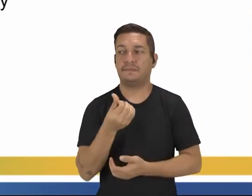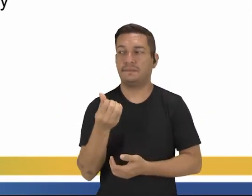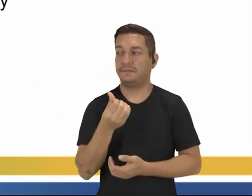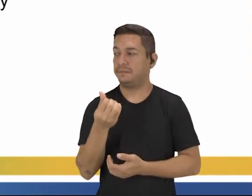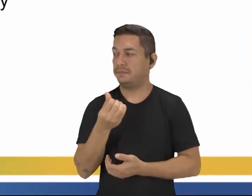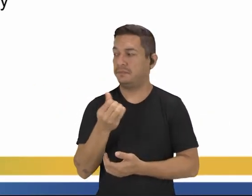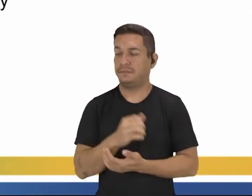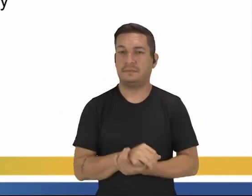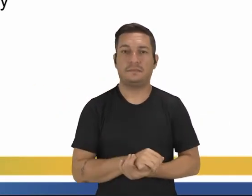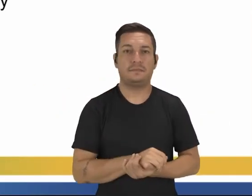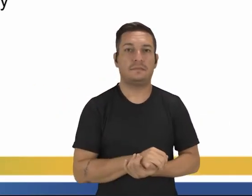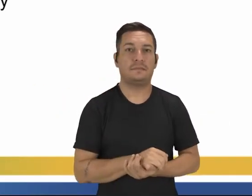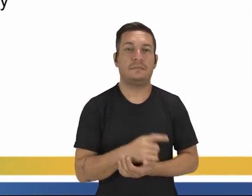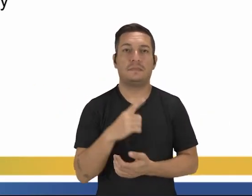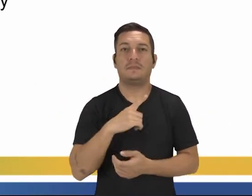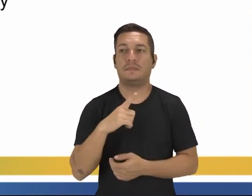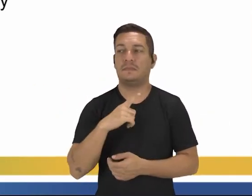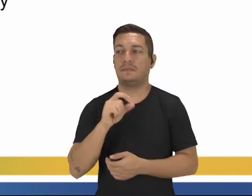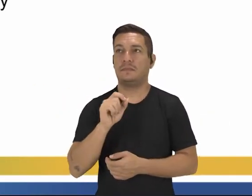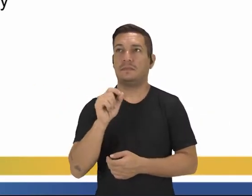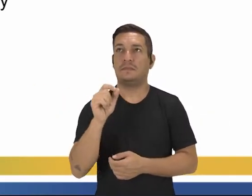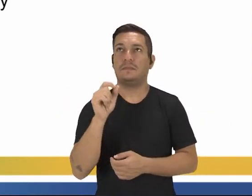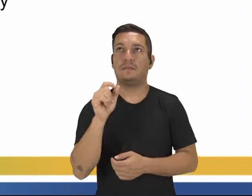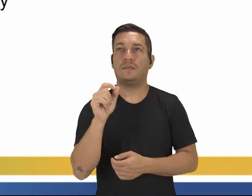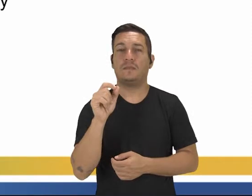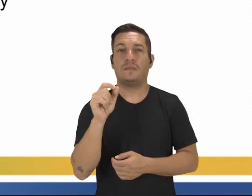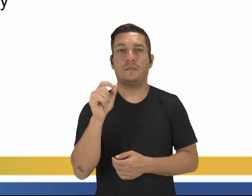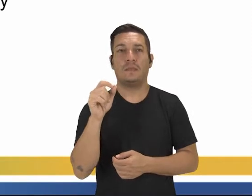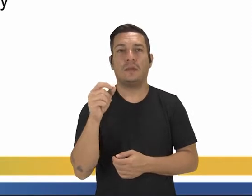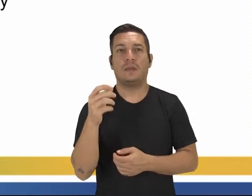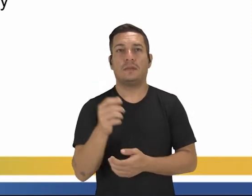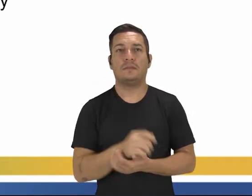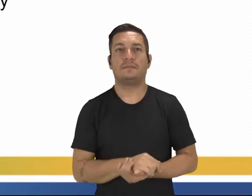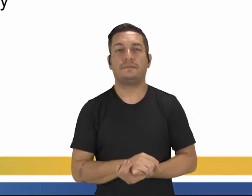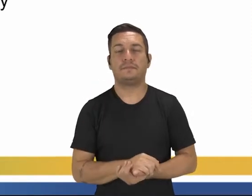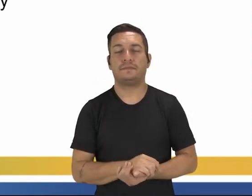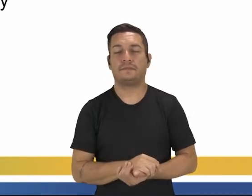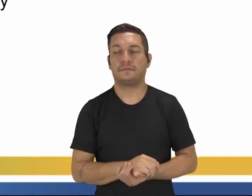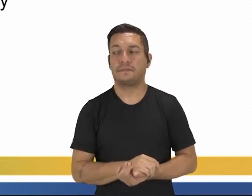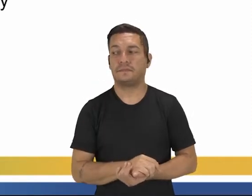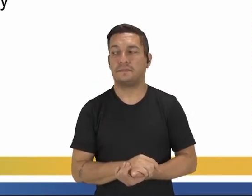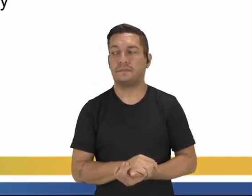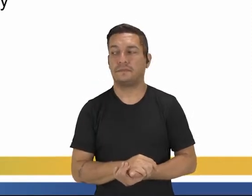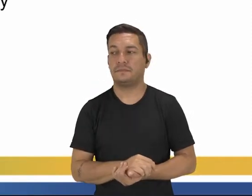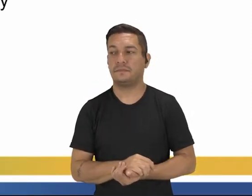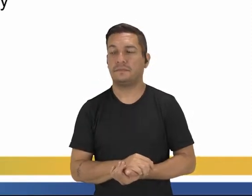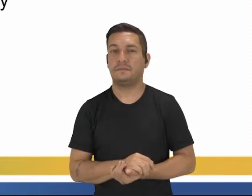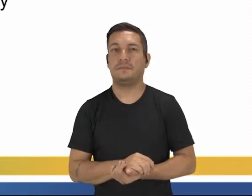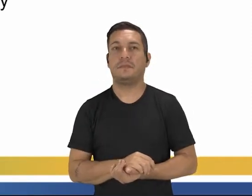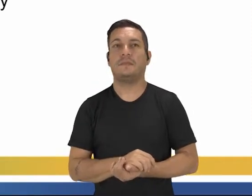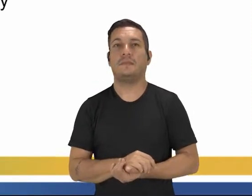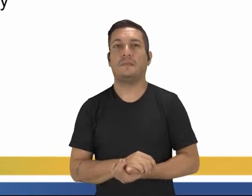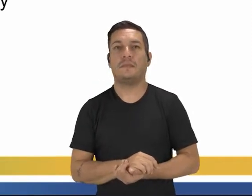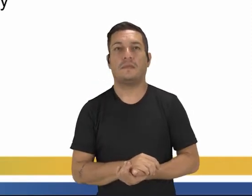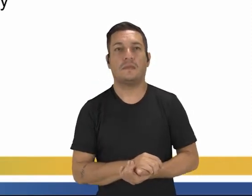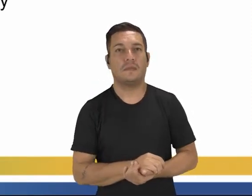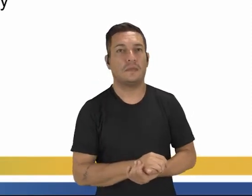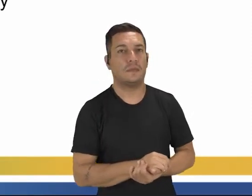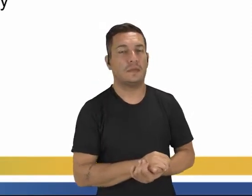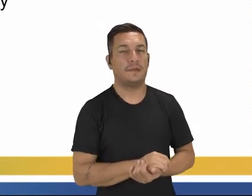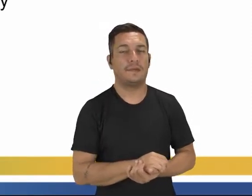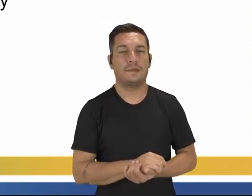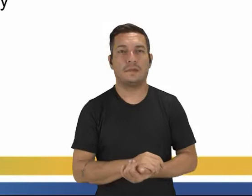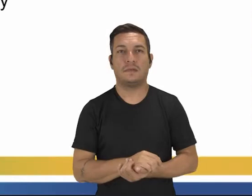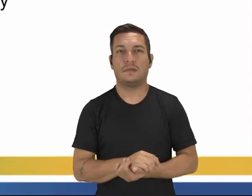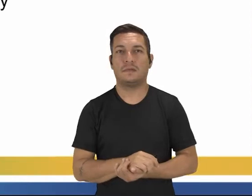Suele tratar temas cotidianos del modo de vida del ser humano e seus valores. Para esto, hace